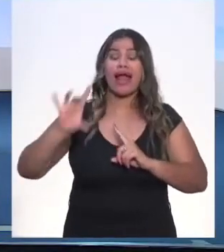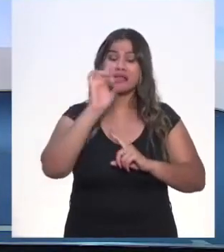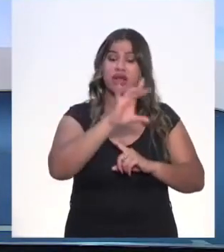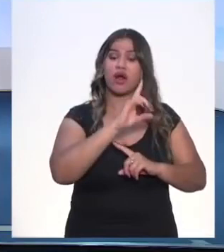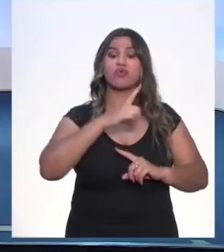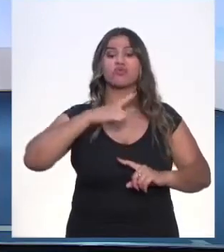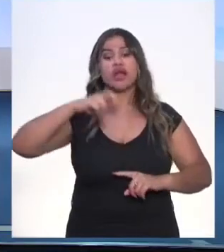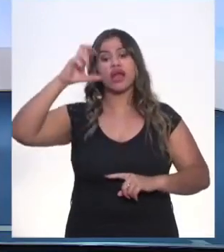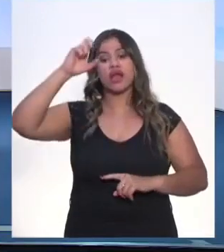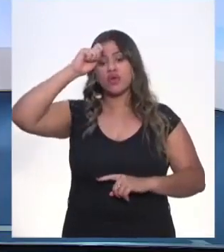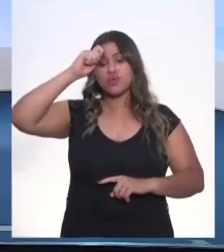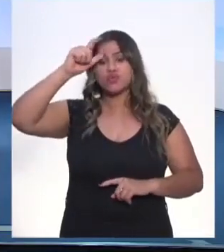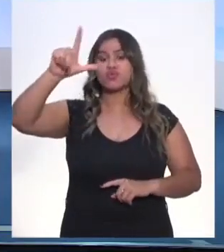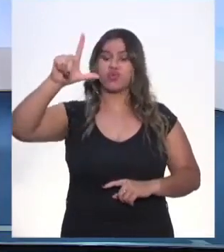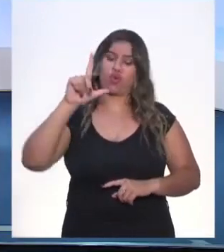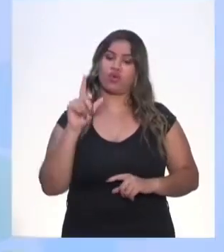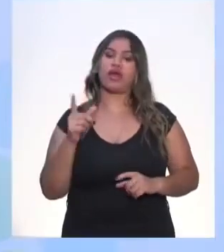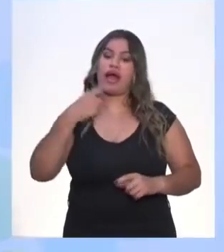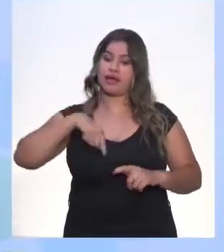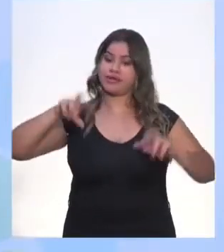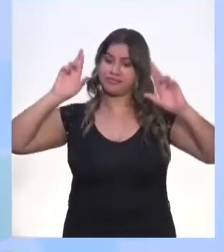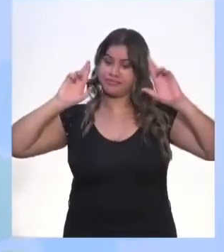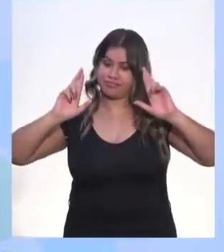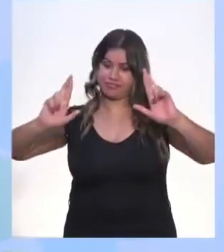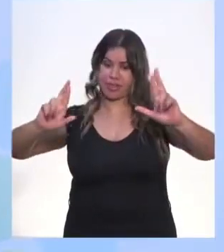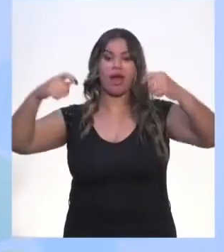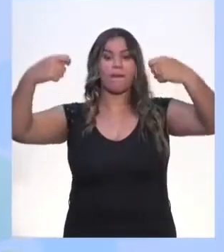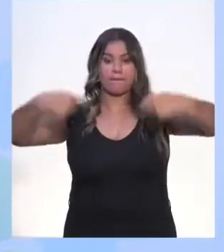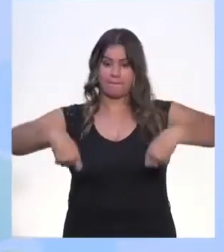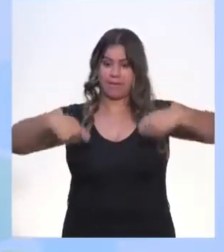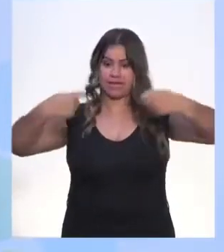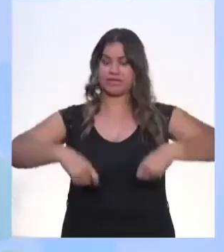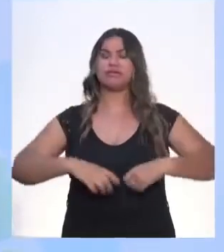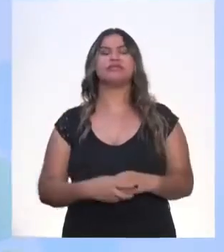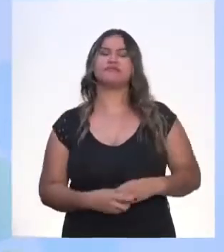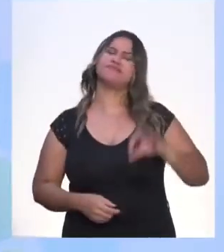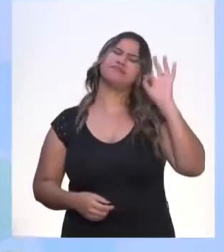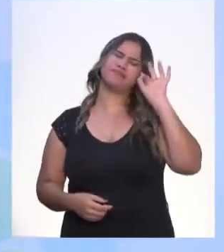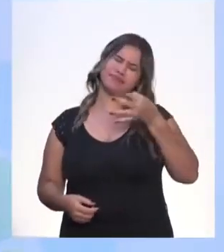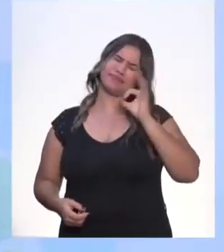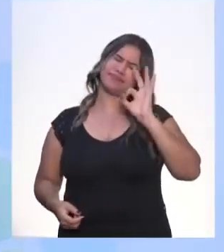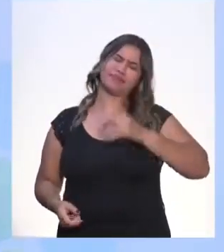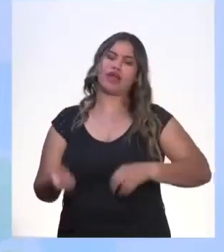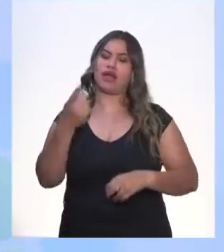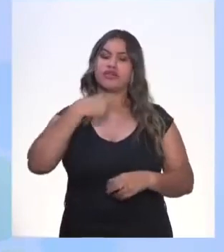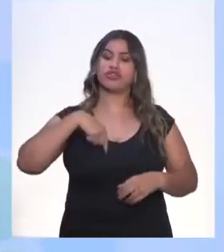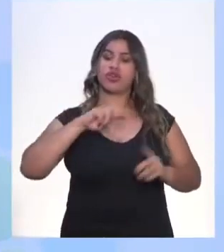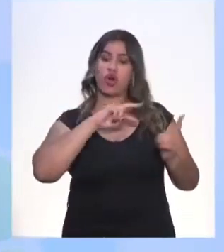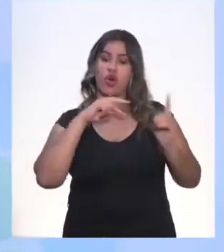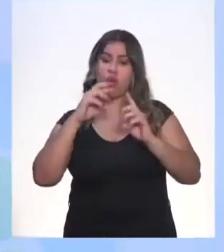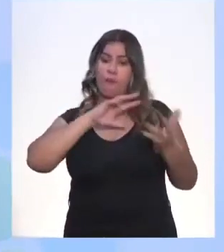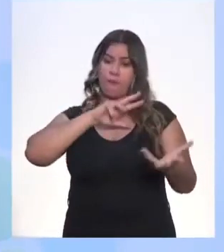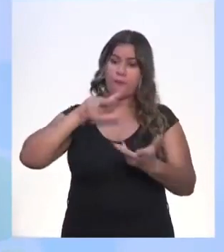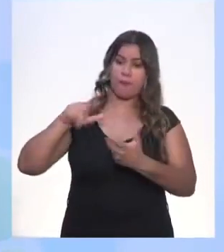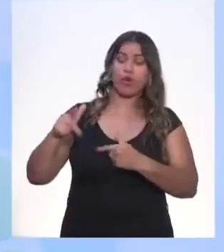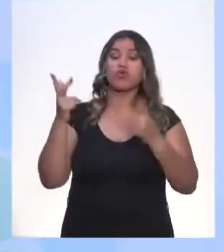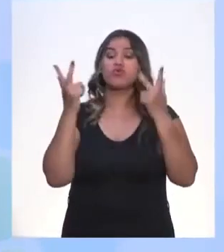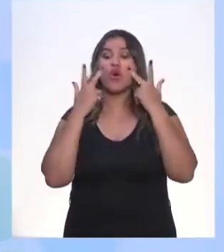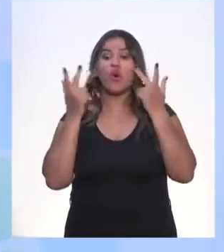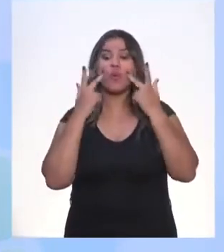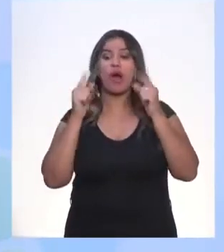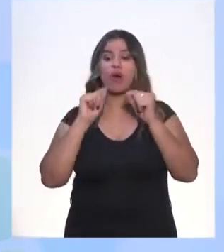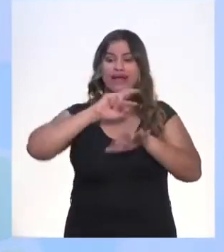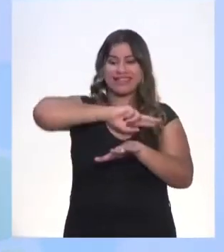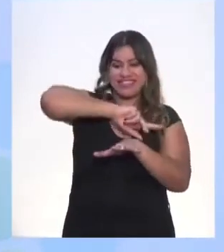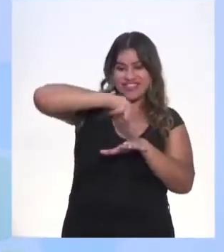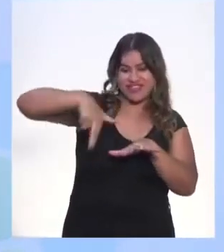que respeitá-las. Exatamente, professora Maria. Nós olhamos para o mundo e o que nós temos de mais comum é a